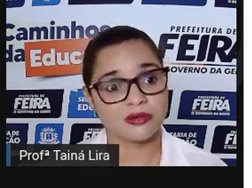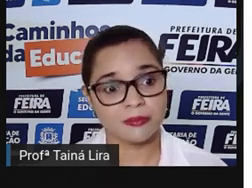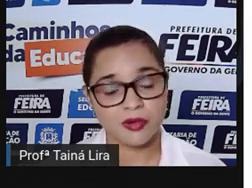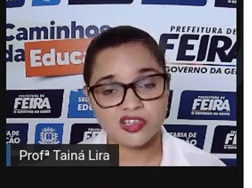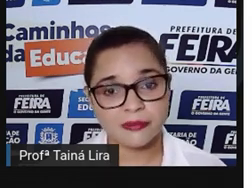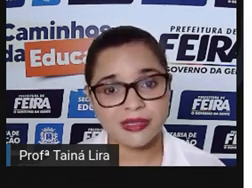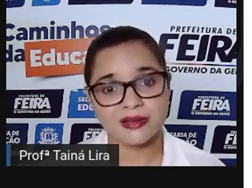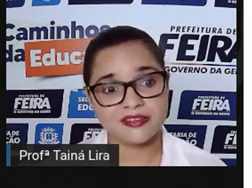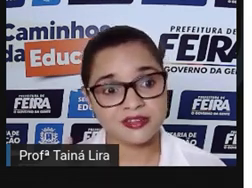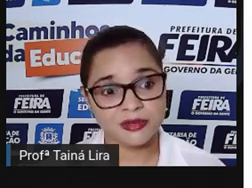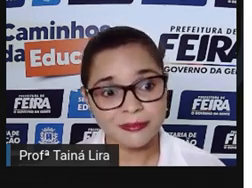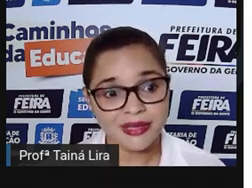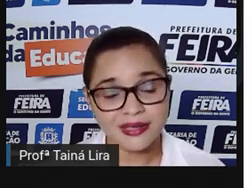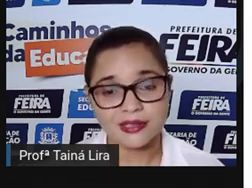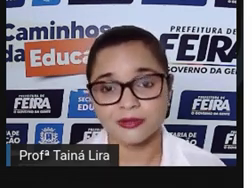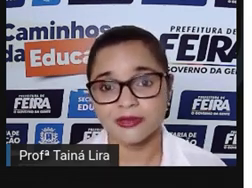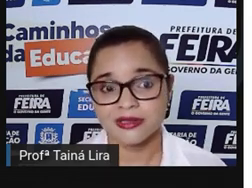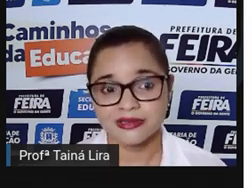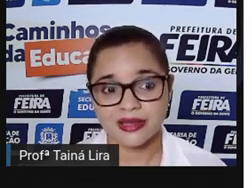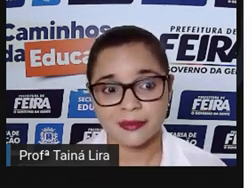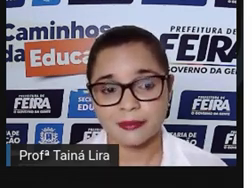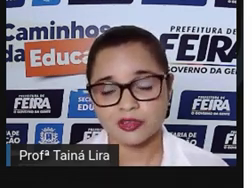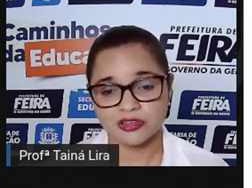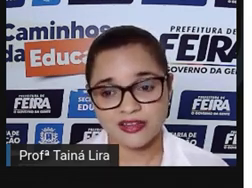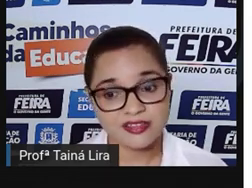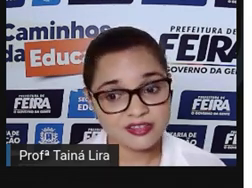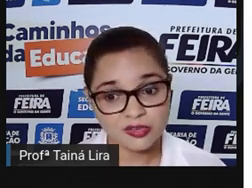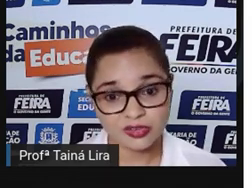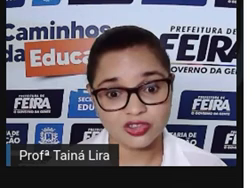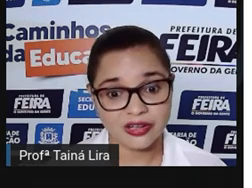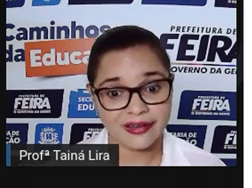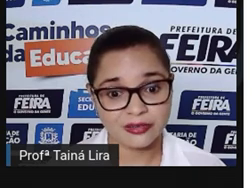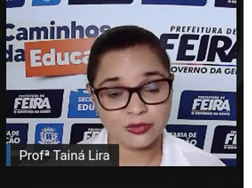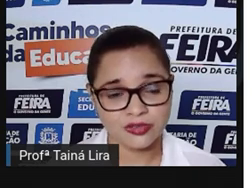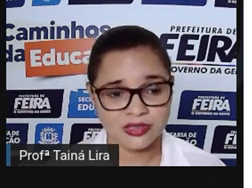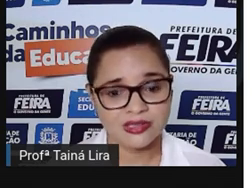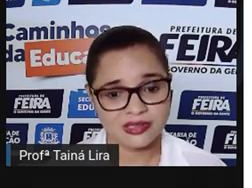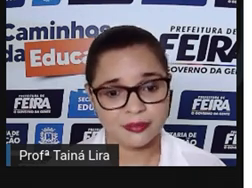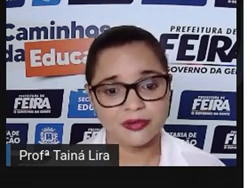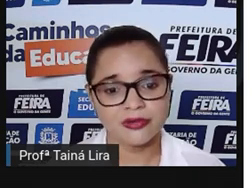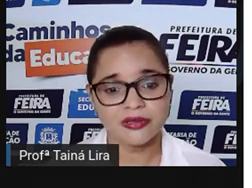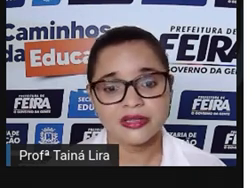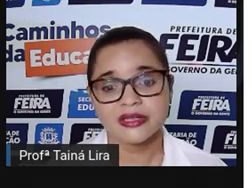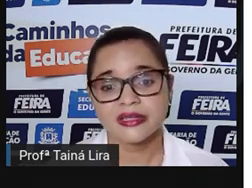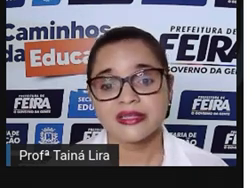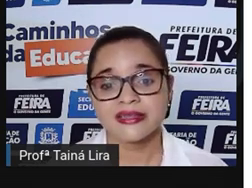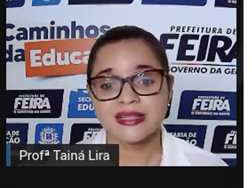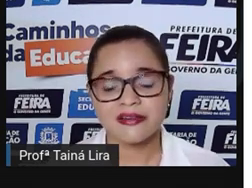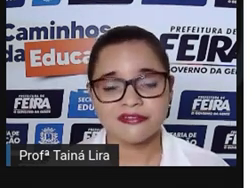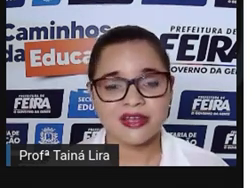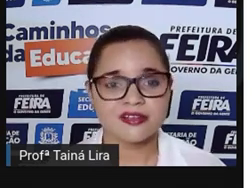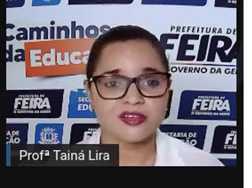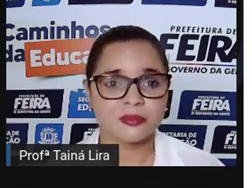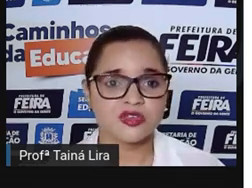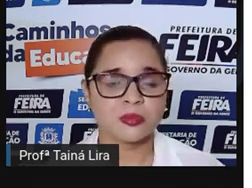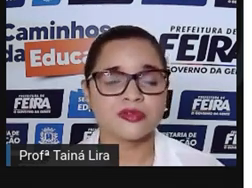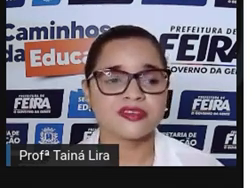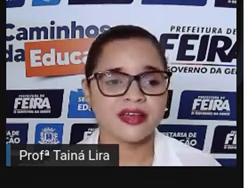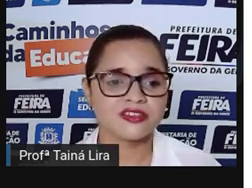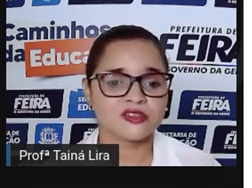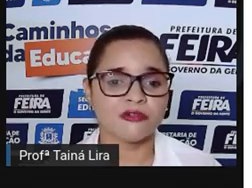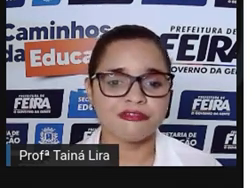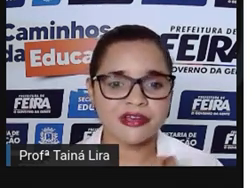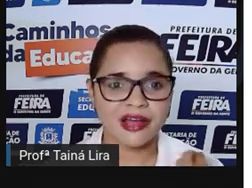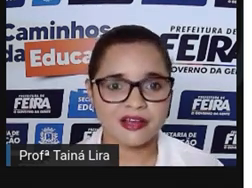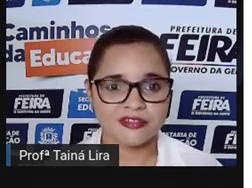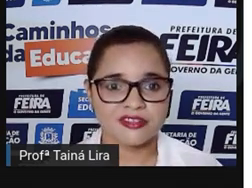porque alguém pode abrir lá seu e-mail, tá? Pode ter acesso aos seus dados, tá bom? Navegue somente por